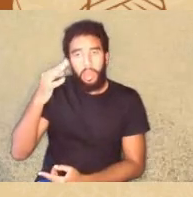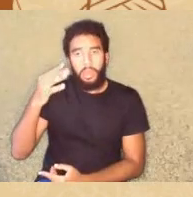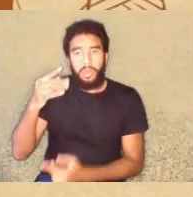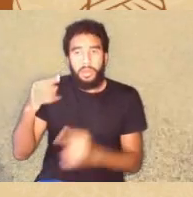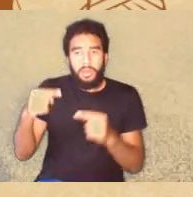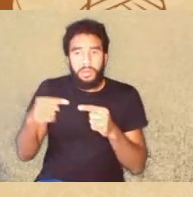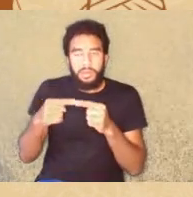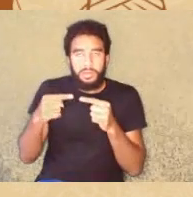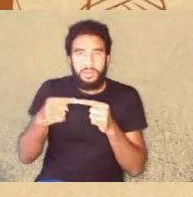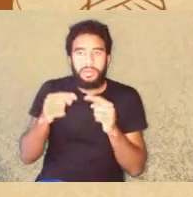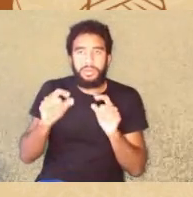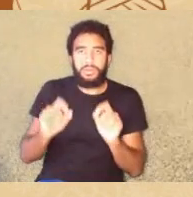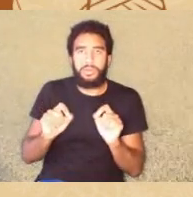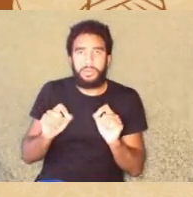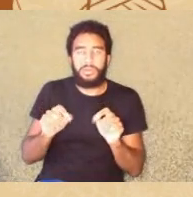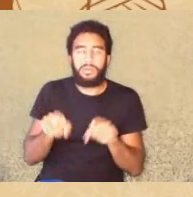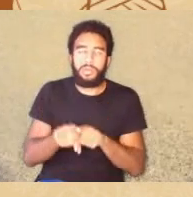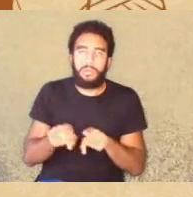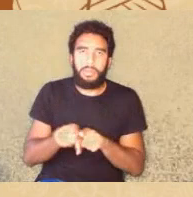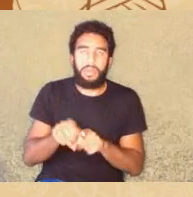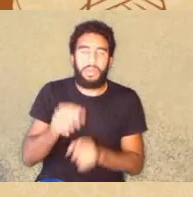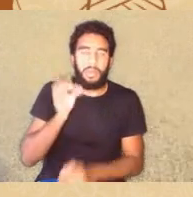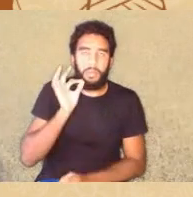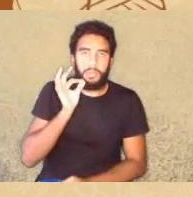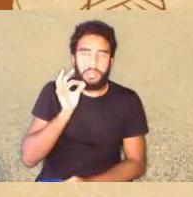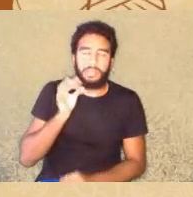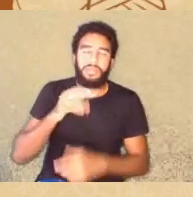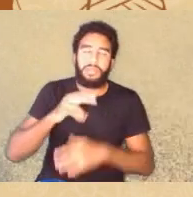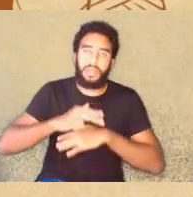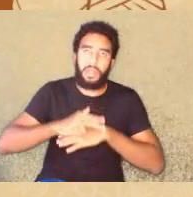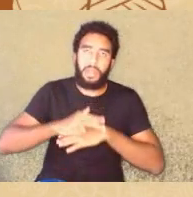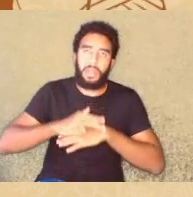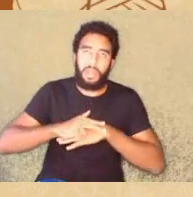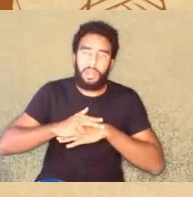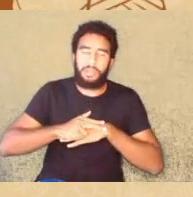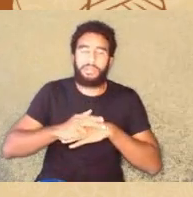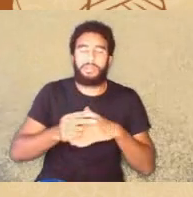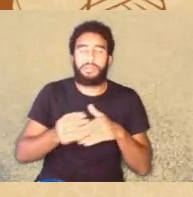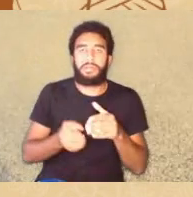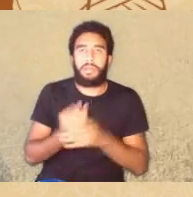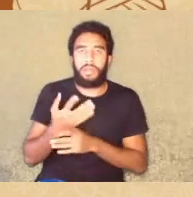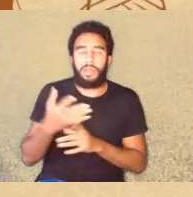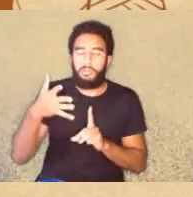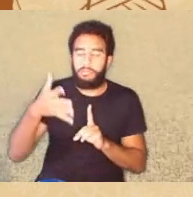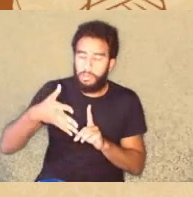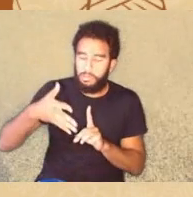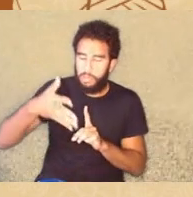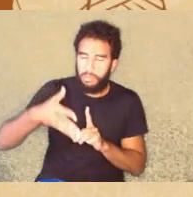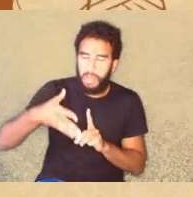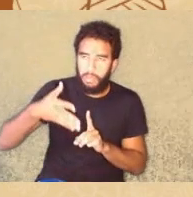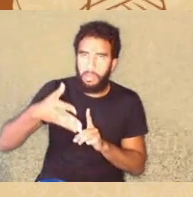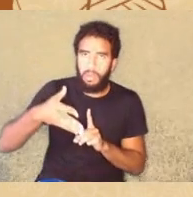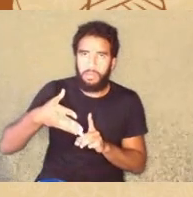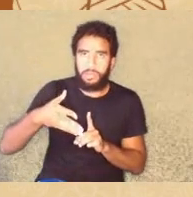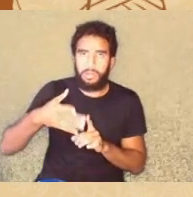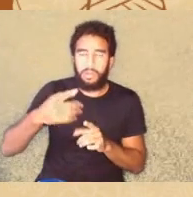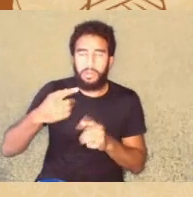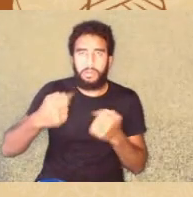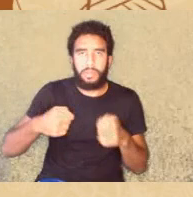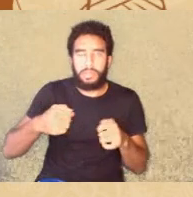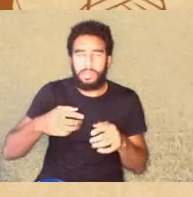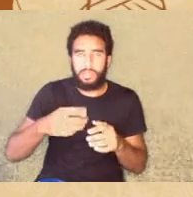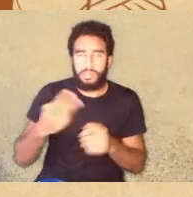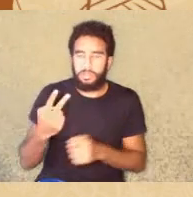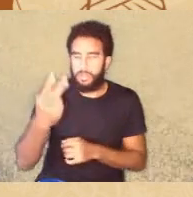da psicanálise, como no sentido religioso, você produz um tipo de discurso que produz um tipo de incorporação de valores, de conduta,